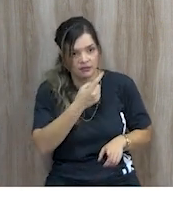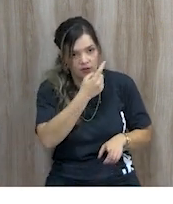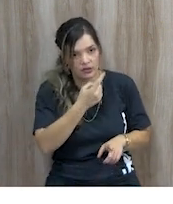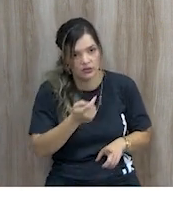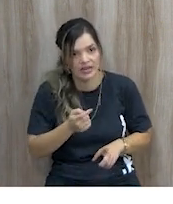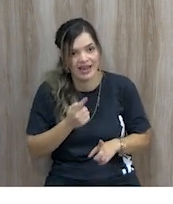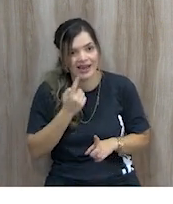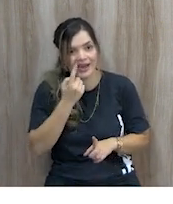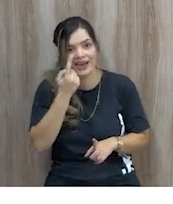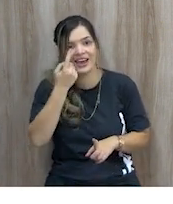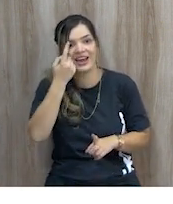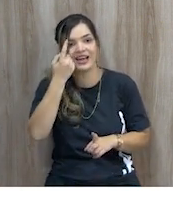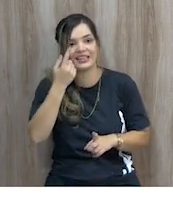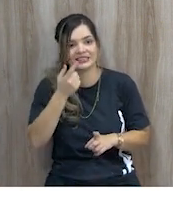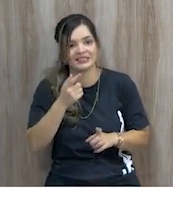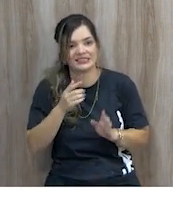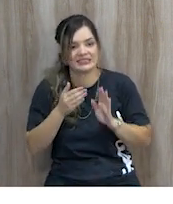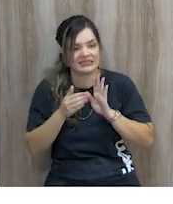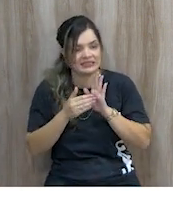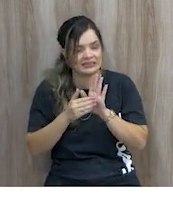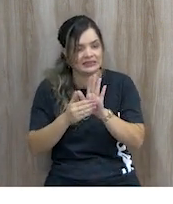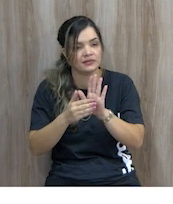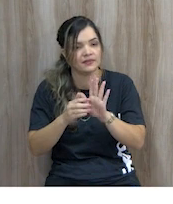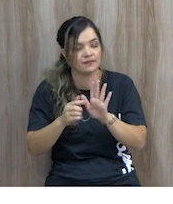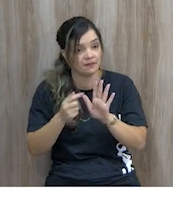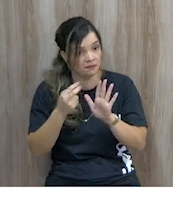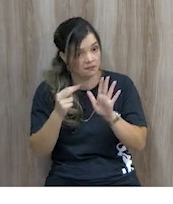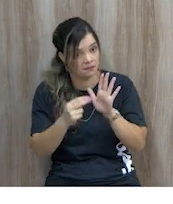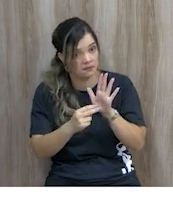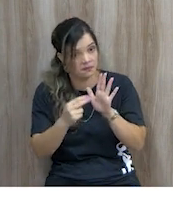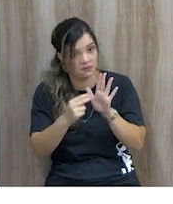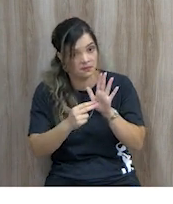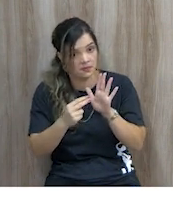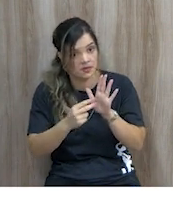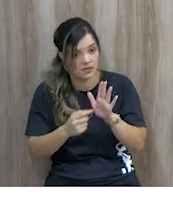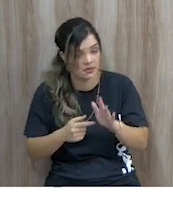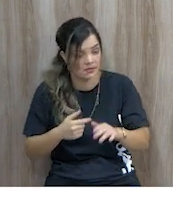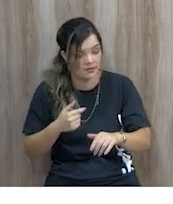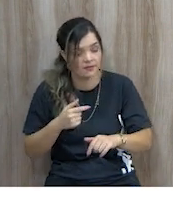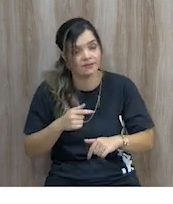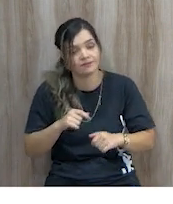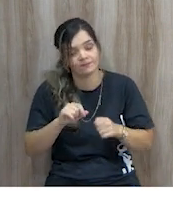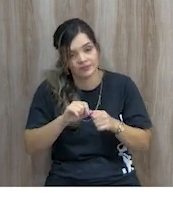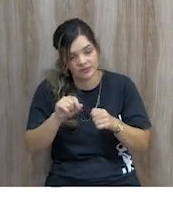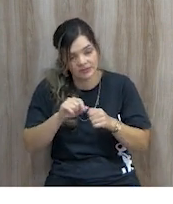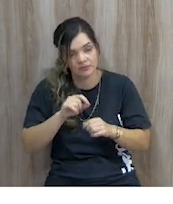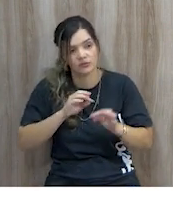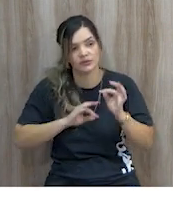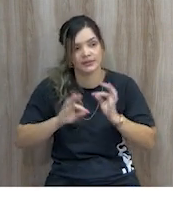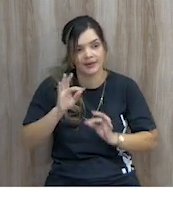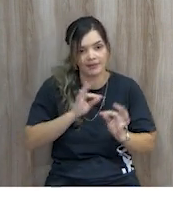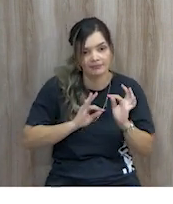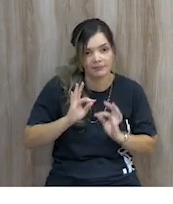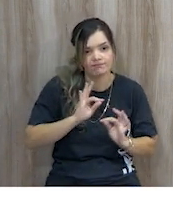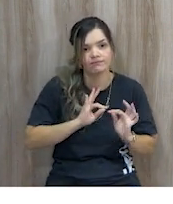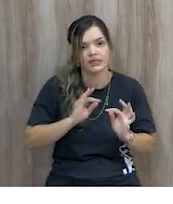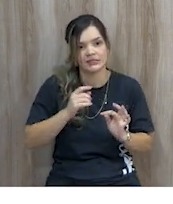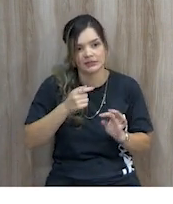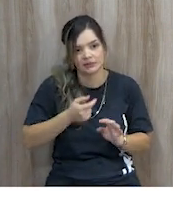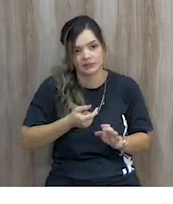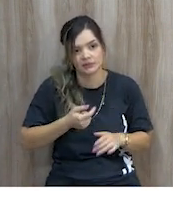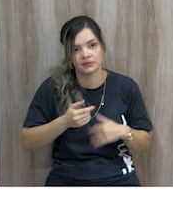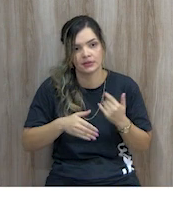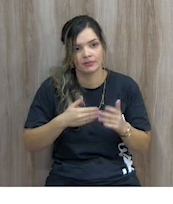que a gente fez? Fez tratamento endodôntico, e vamos fazer, como ele tinha suporte